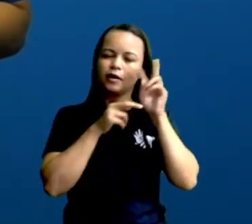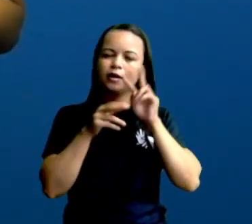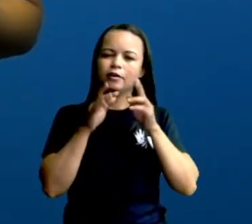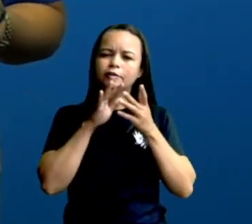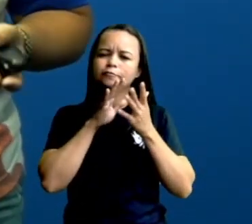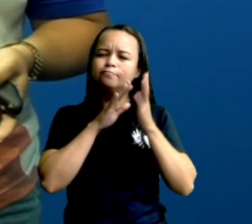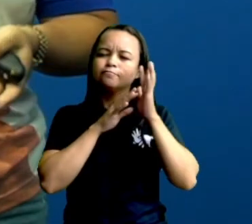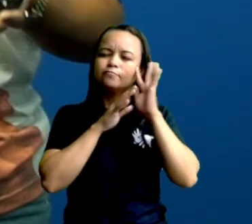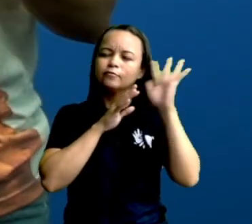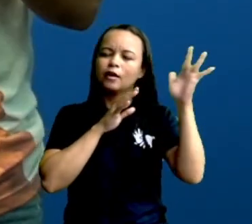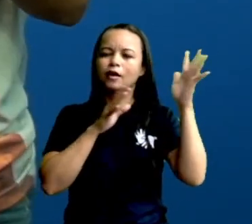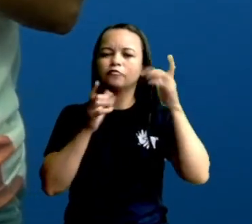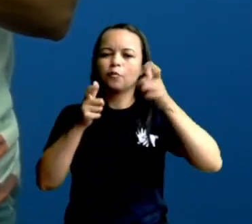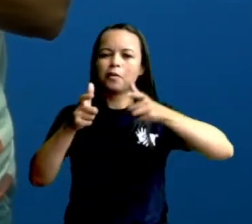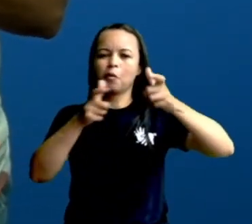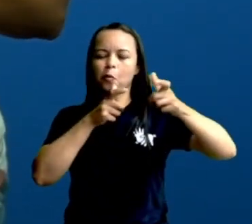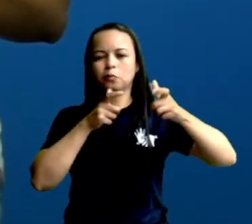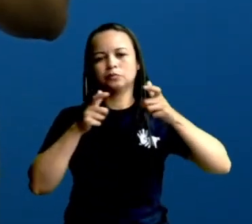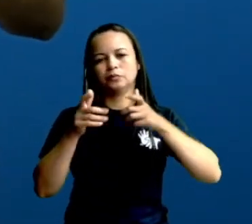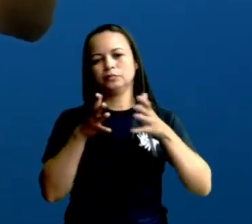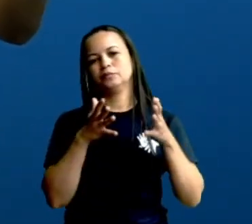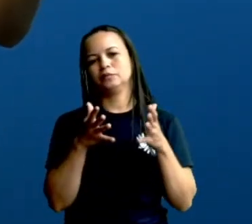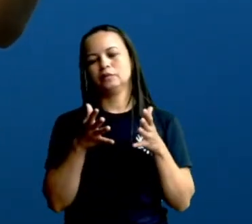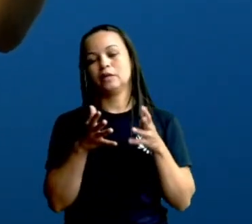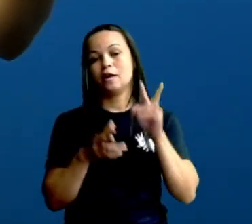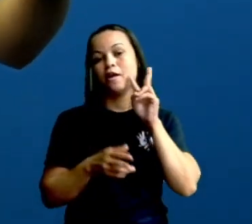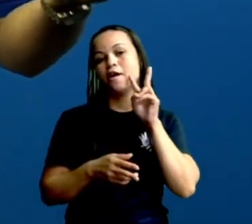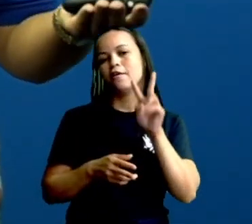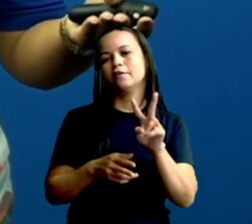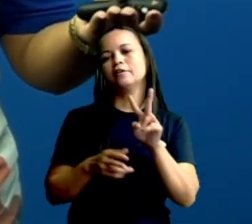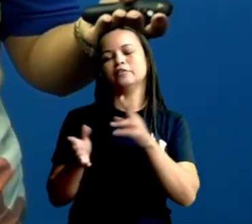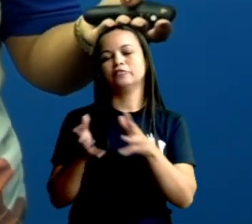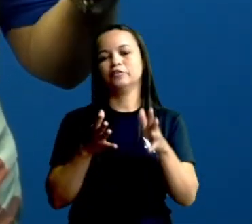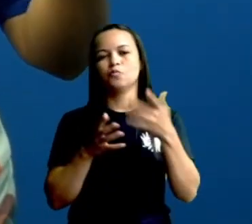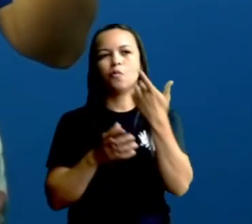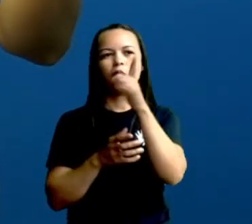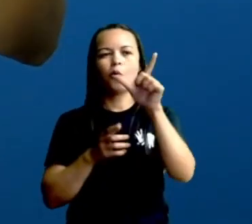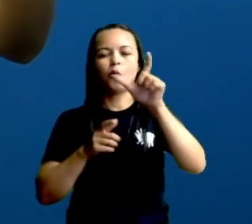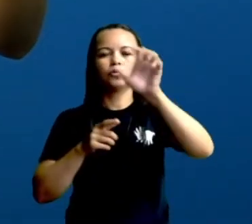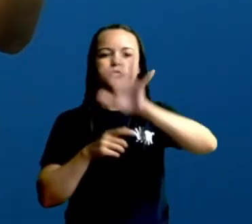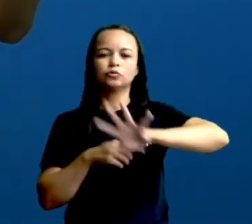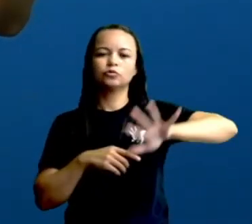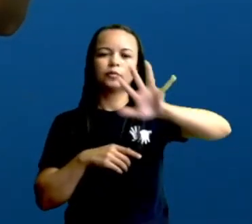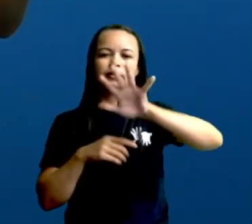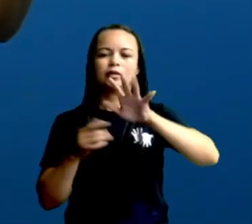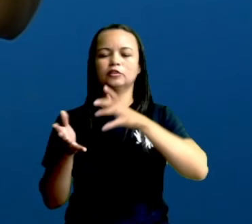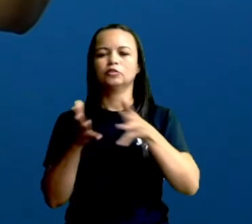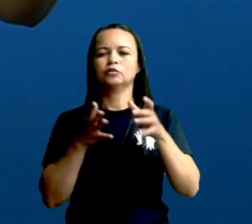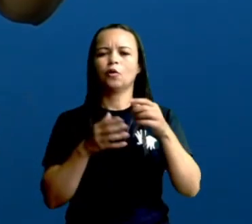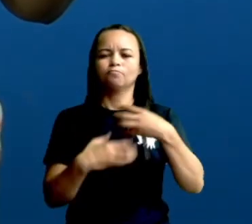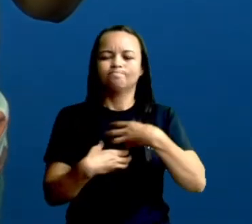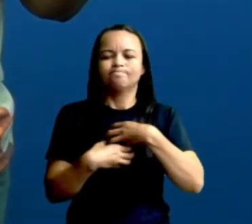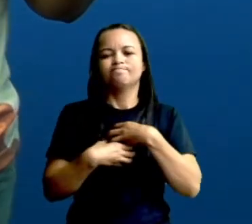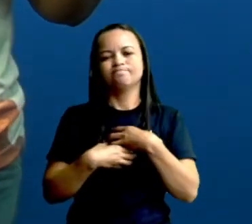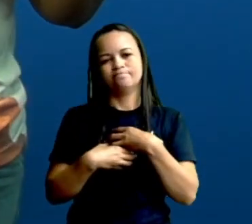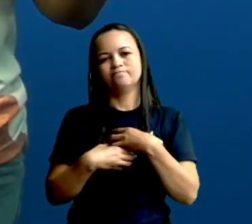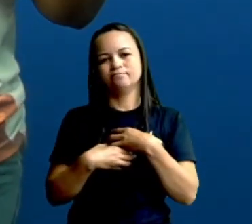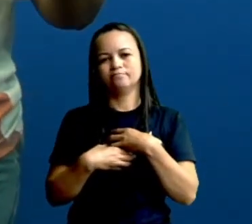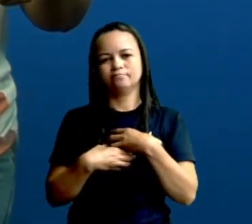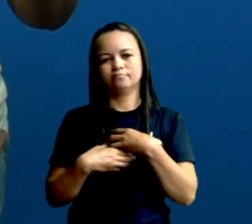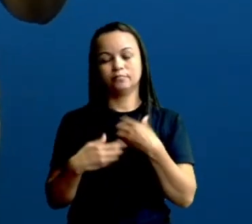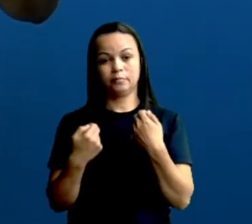viajou ele foi para outro lugar e ele viu outras paisagens só com que ele tava sentindo